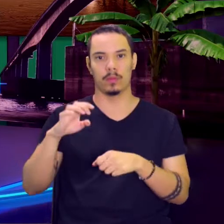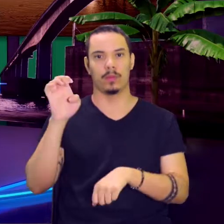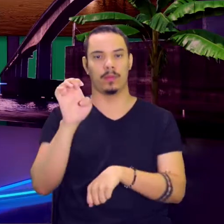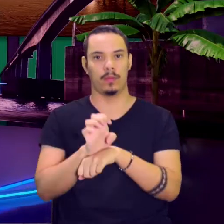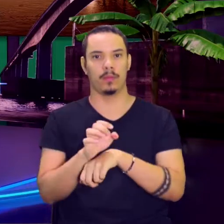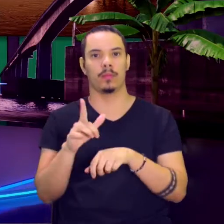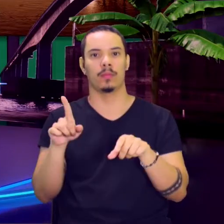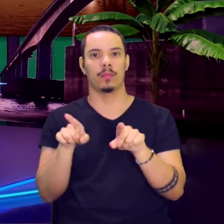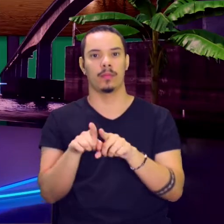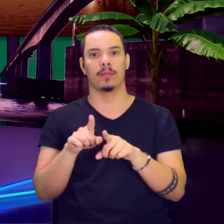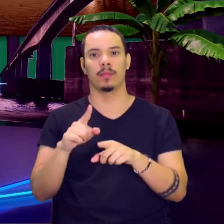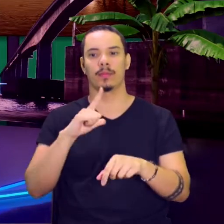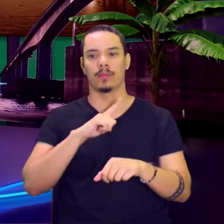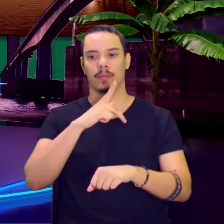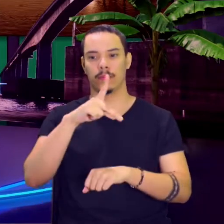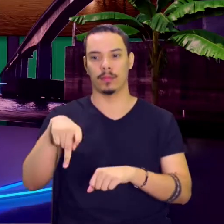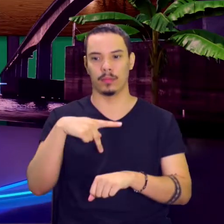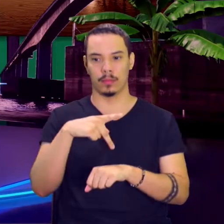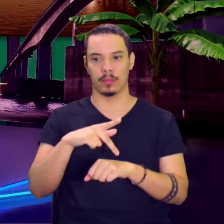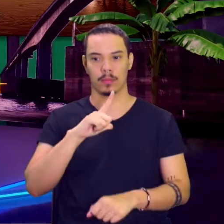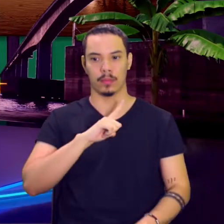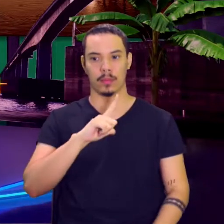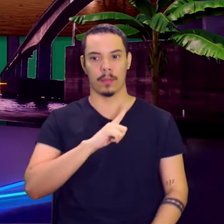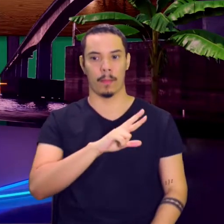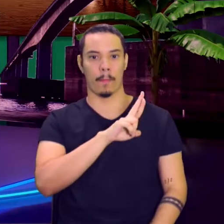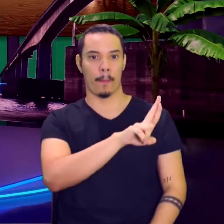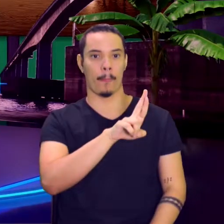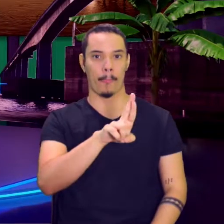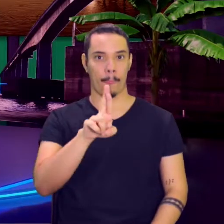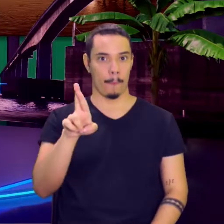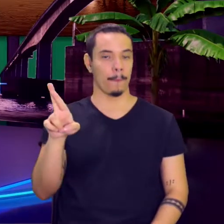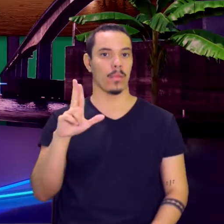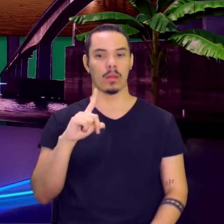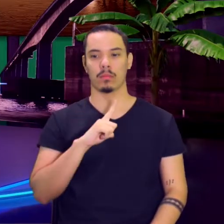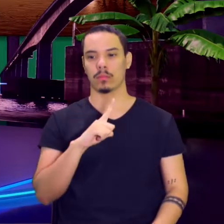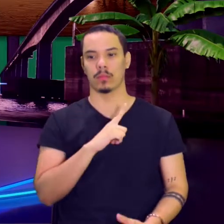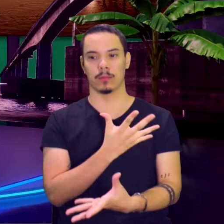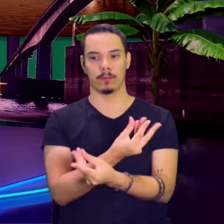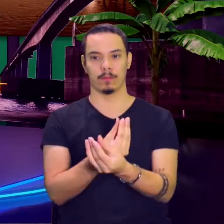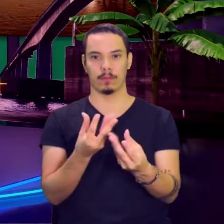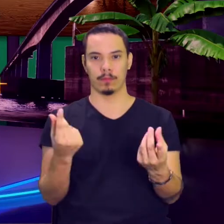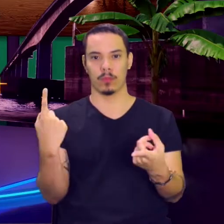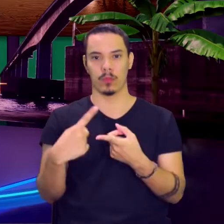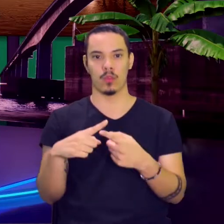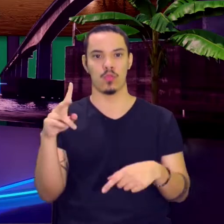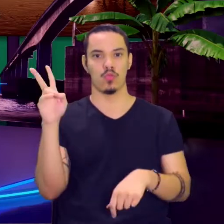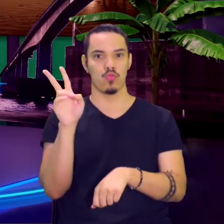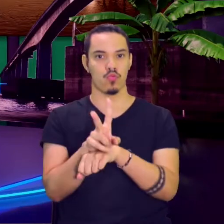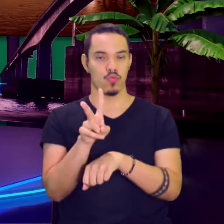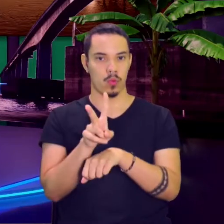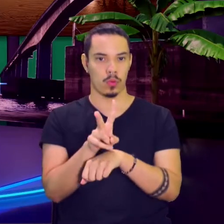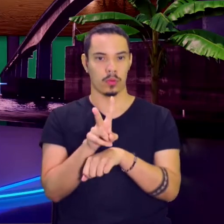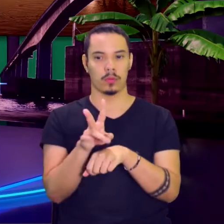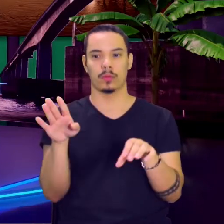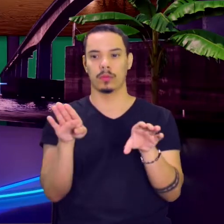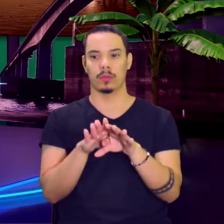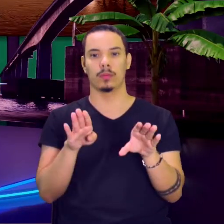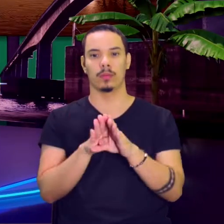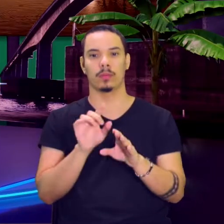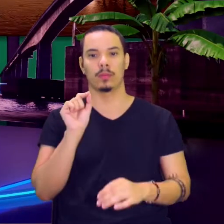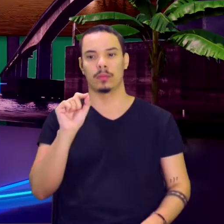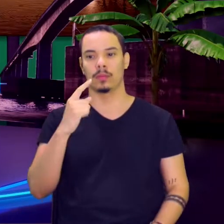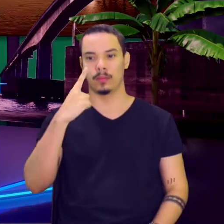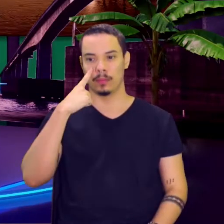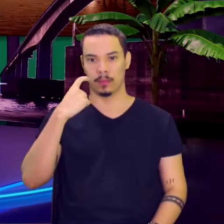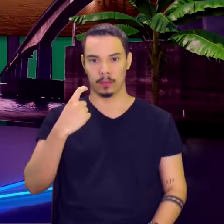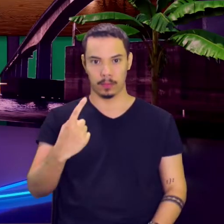país tem grandes responsabilidades, Responsabilidades, né, exatamente. De cuidar, né? O cuidado e interessante